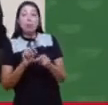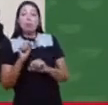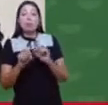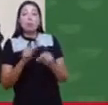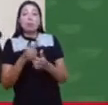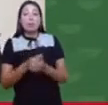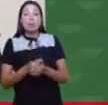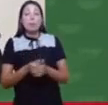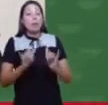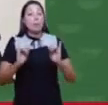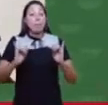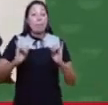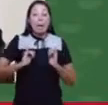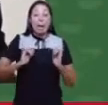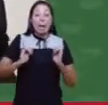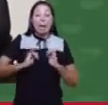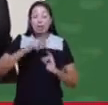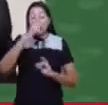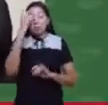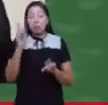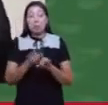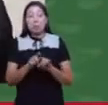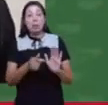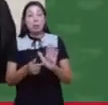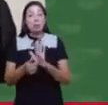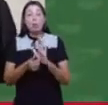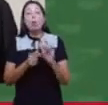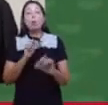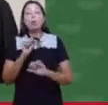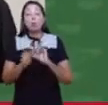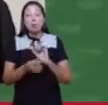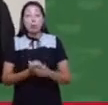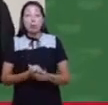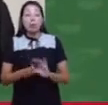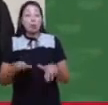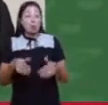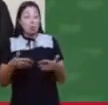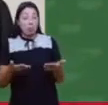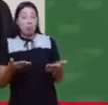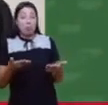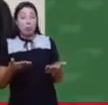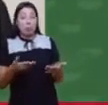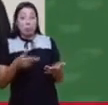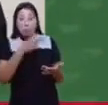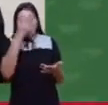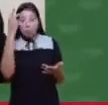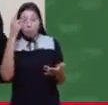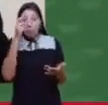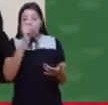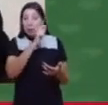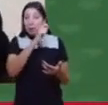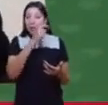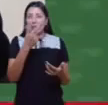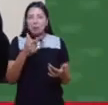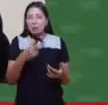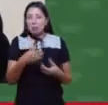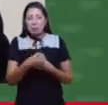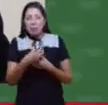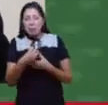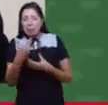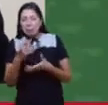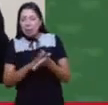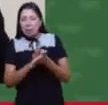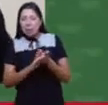que há trabalho que demonstram que quando o analfabeto entra